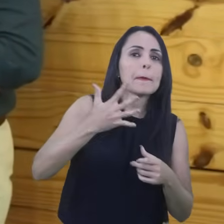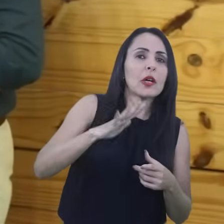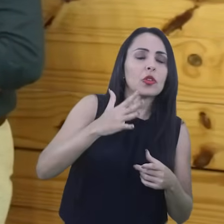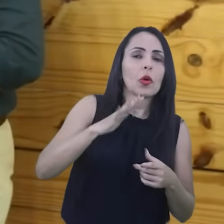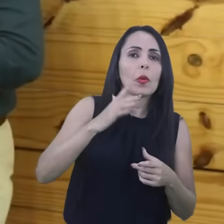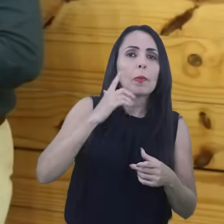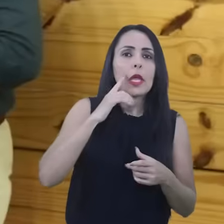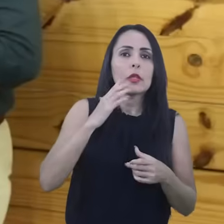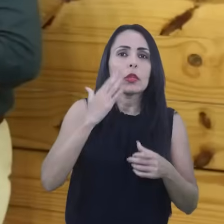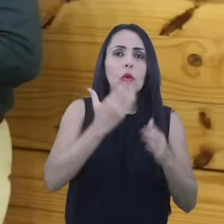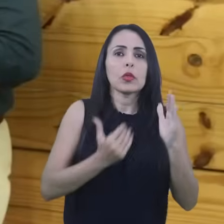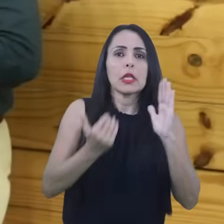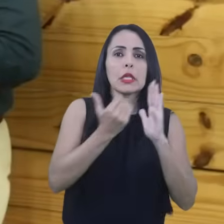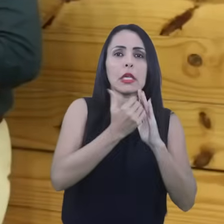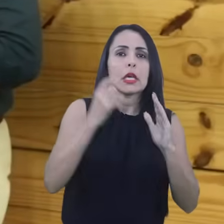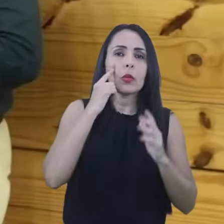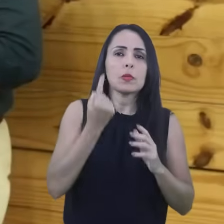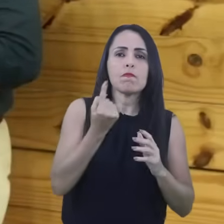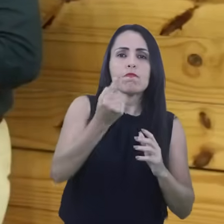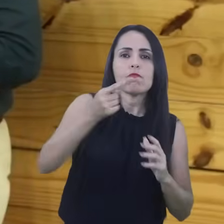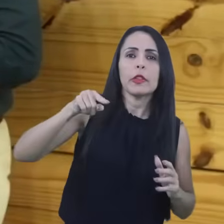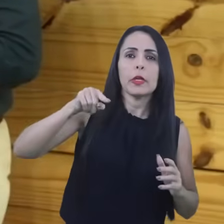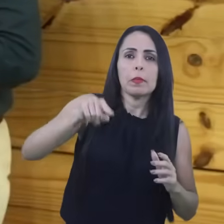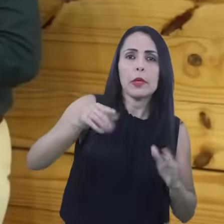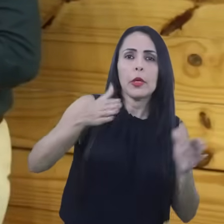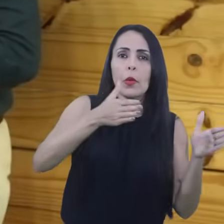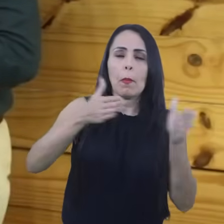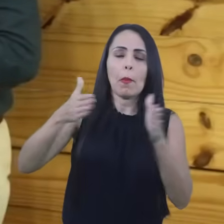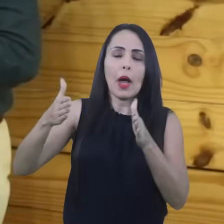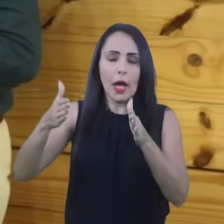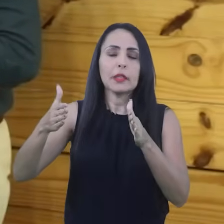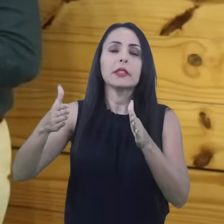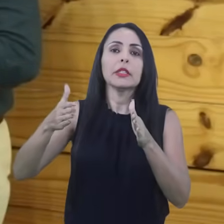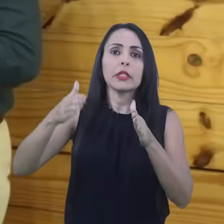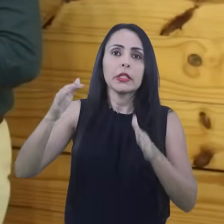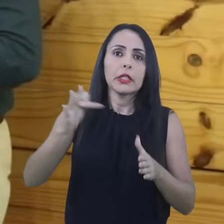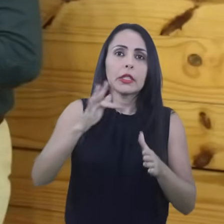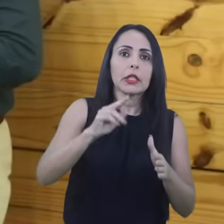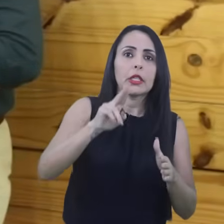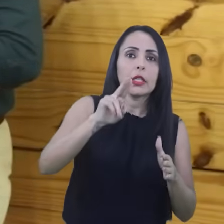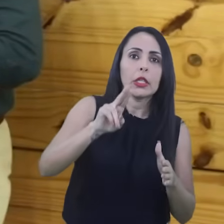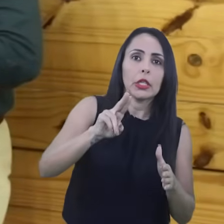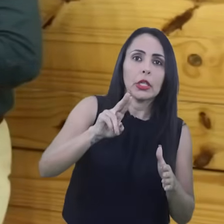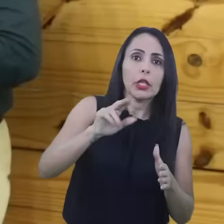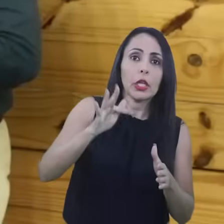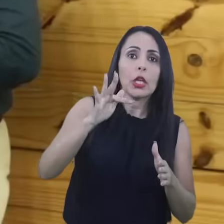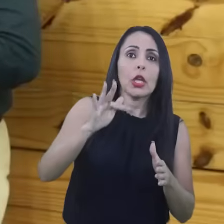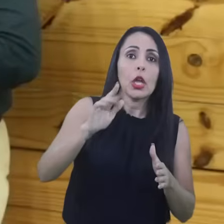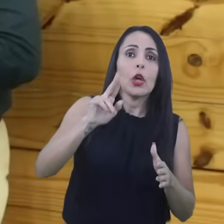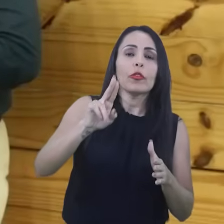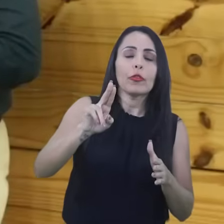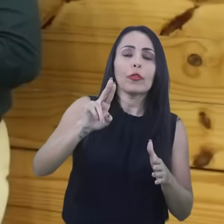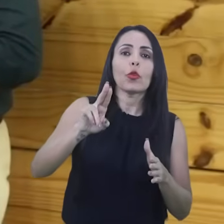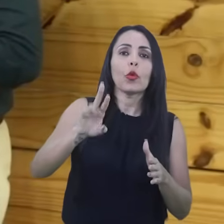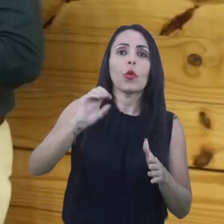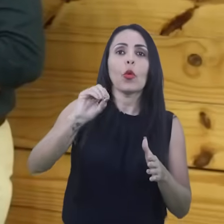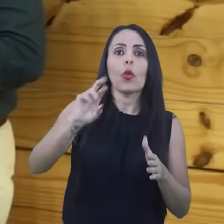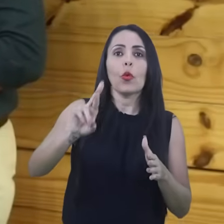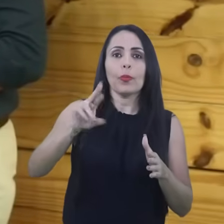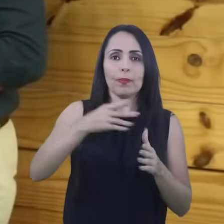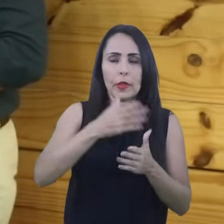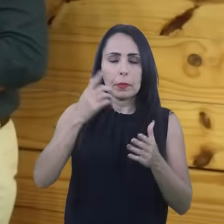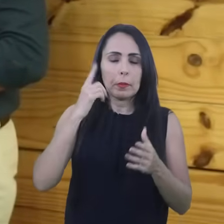concentração de 1.000 partes por milhão, né, de flúor. Mas o interessante mesmo, né, é sempre